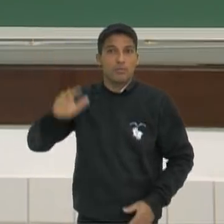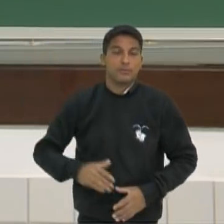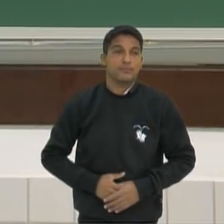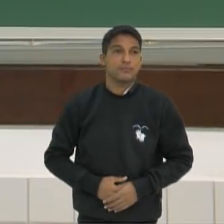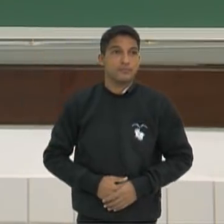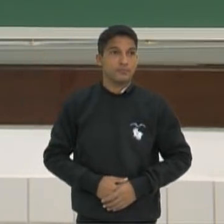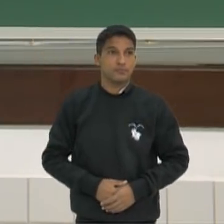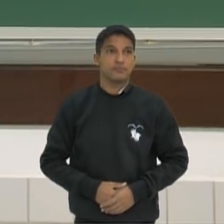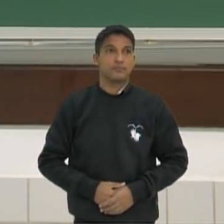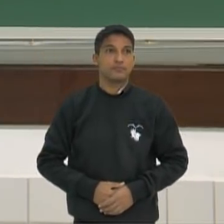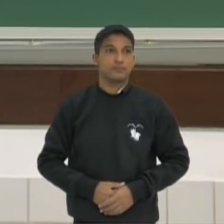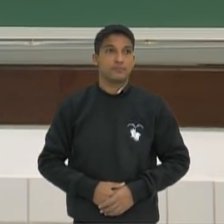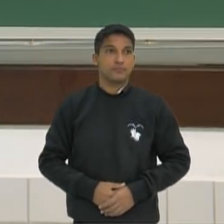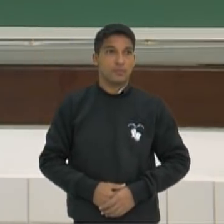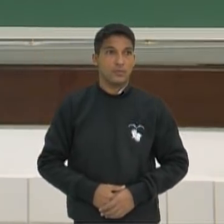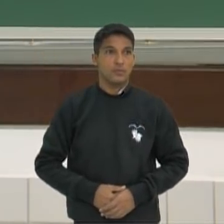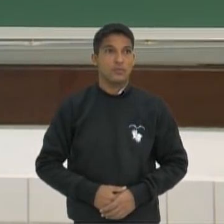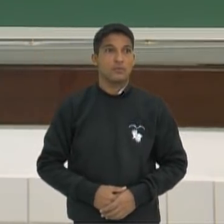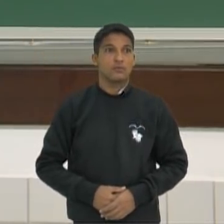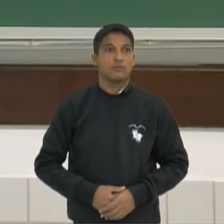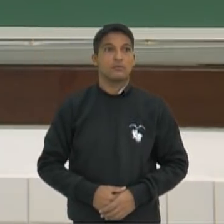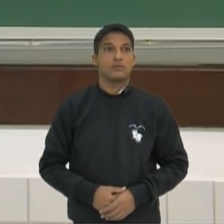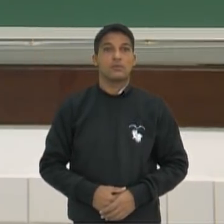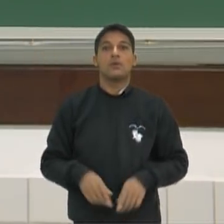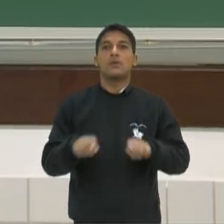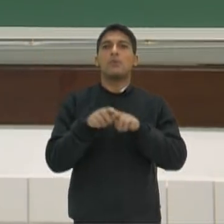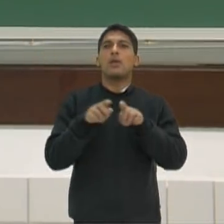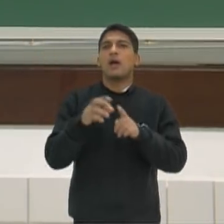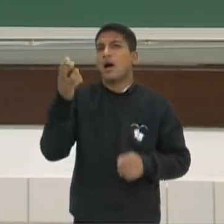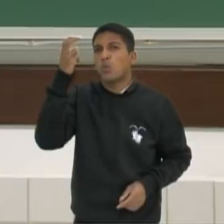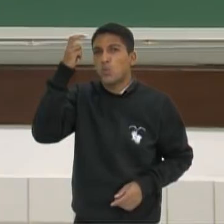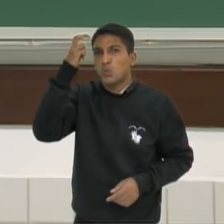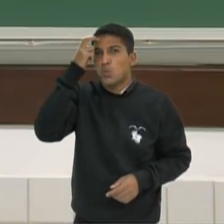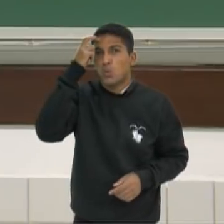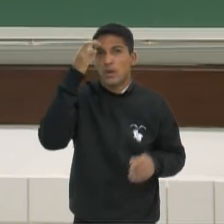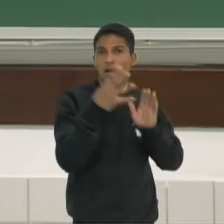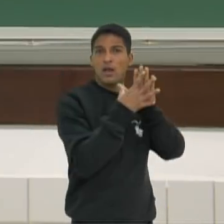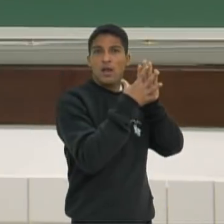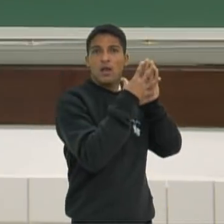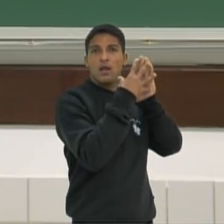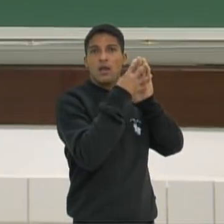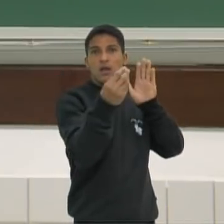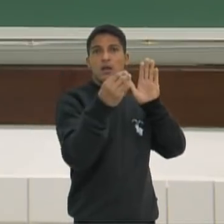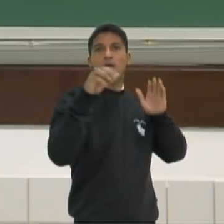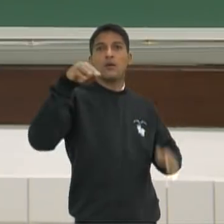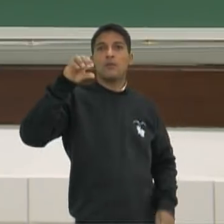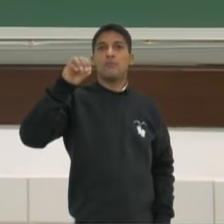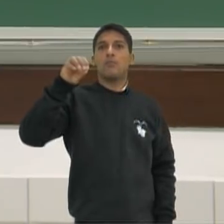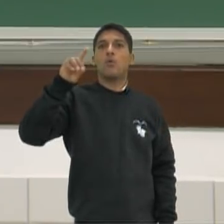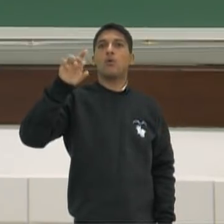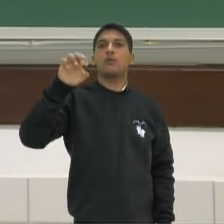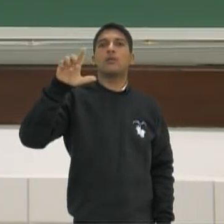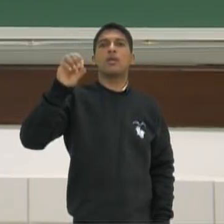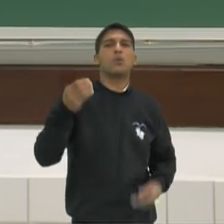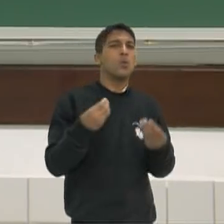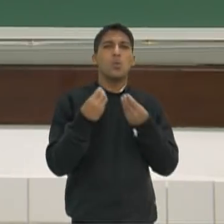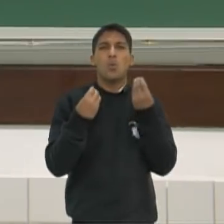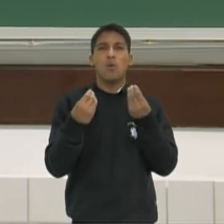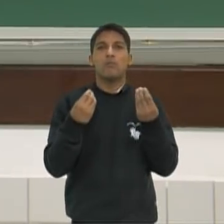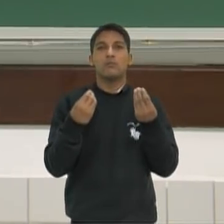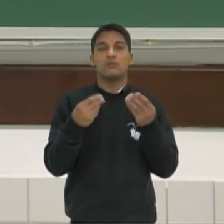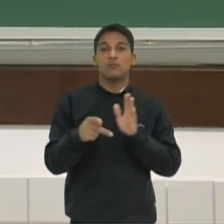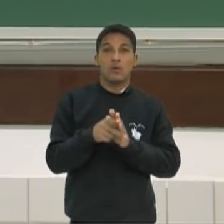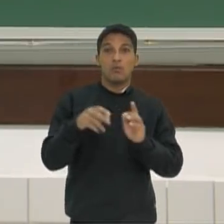eles moldaram as ideias e a mentalidade da sociedade medieval. Vamos lá?